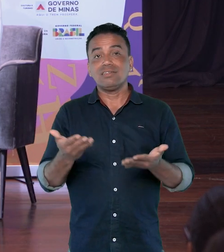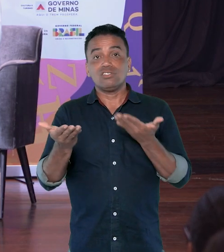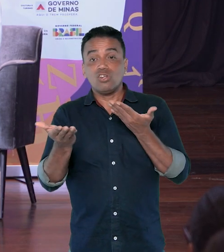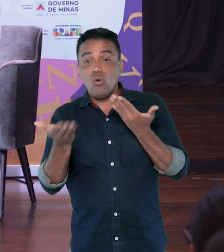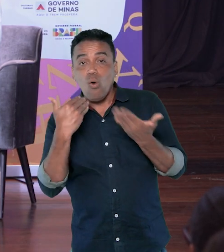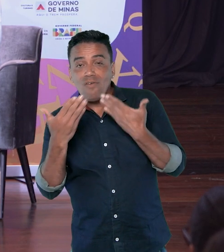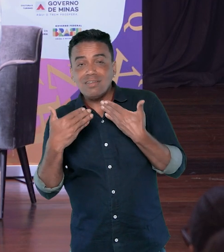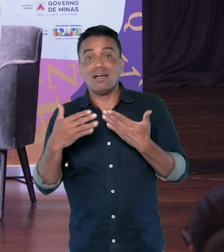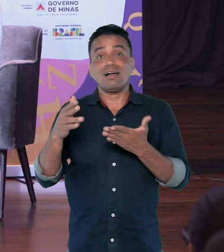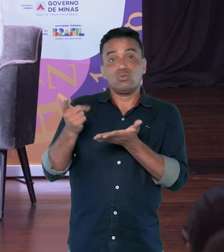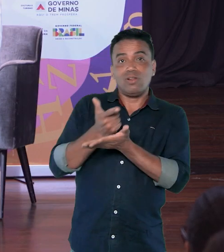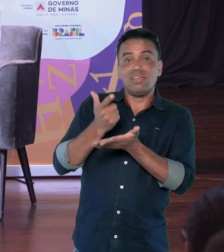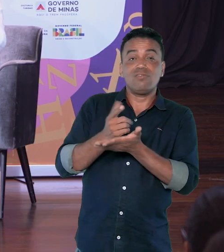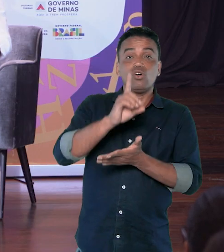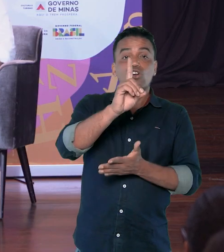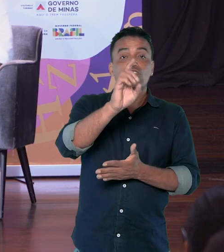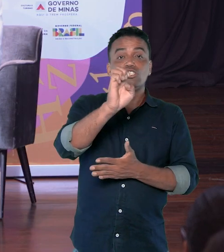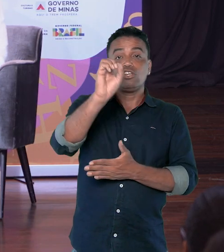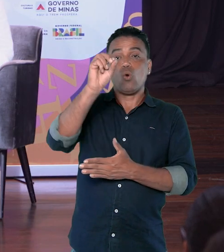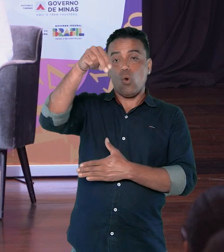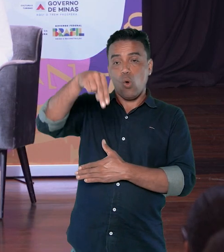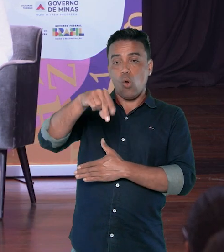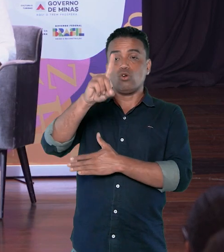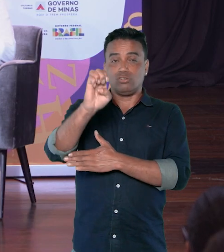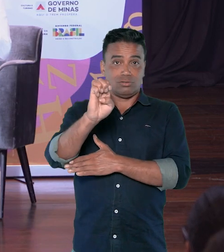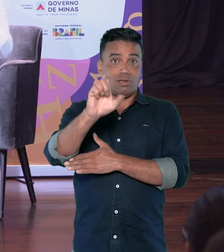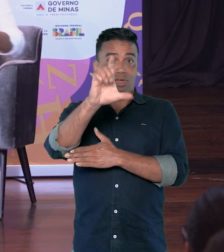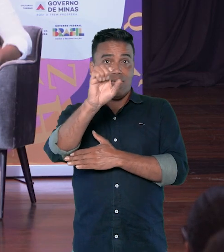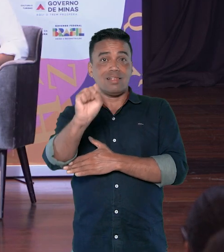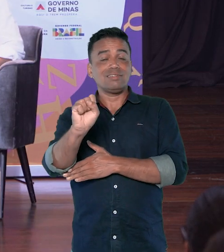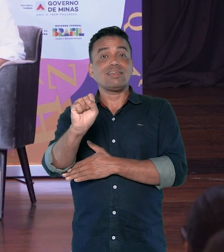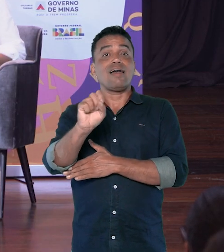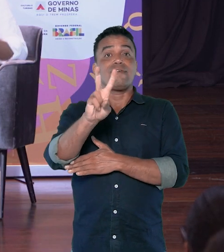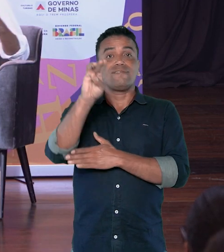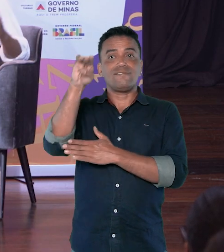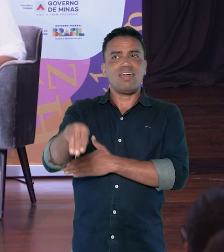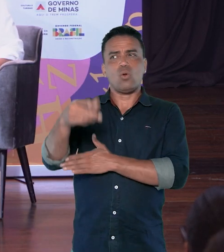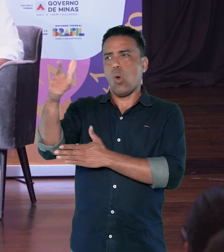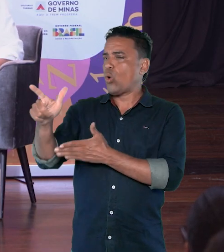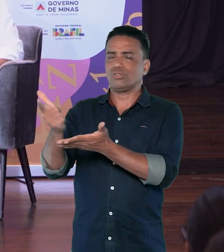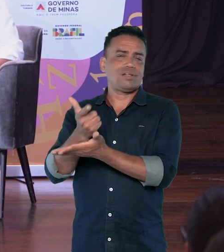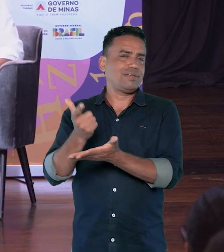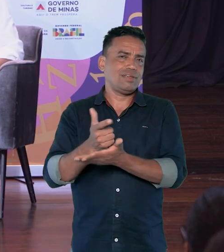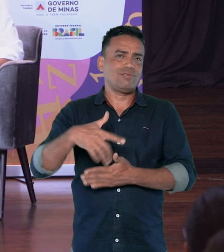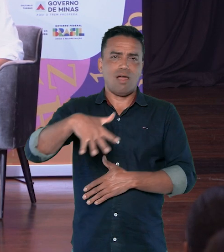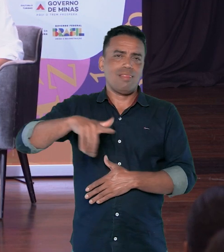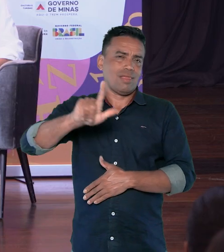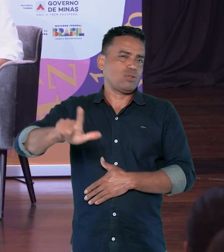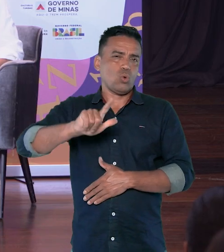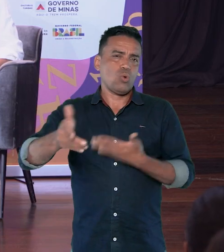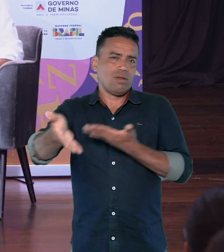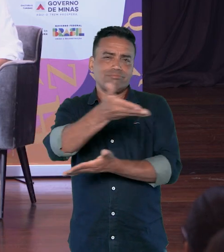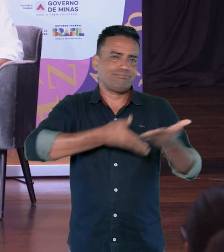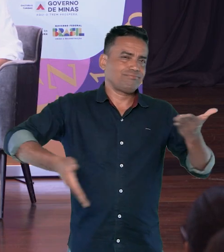esse livro aí, De Onde Eles Vêm, e sobre também outros livros, sobre literatura. Enfim, estamos aí para a gente